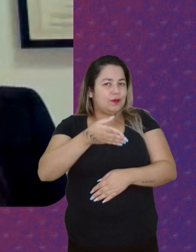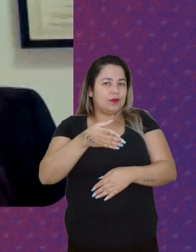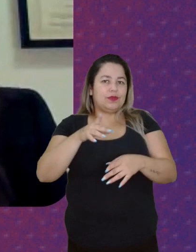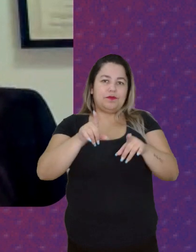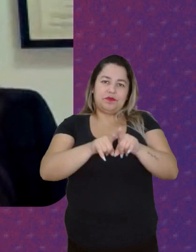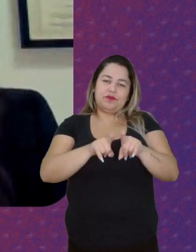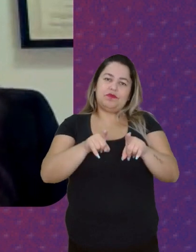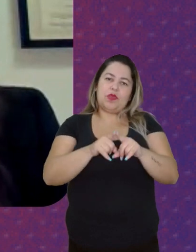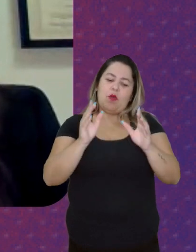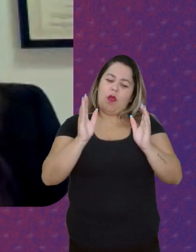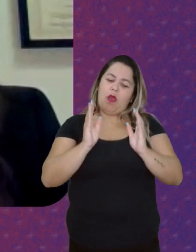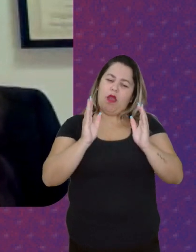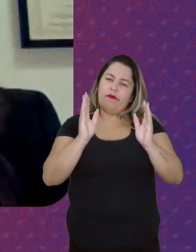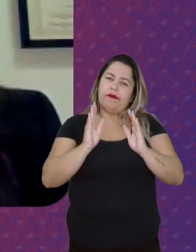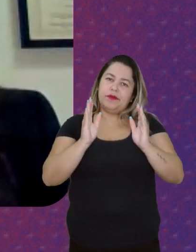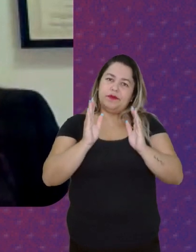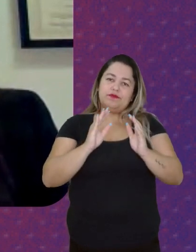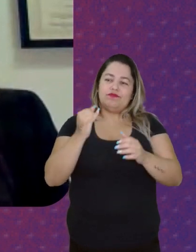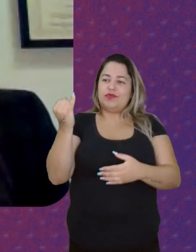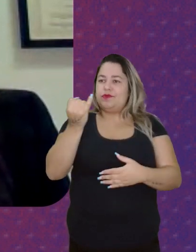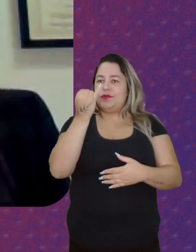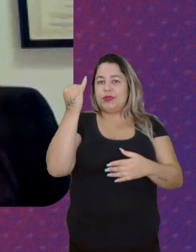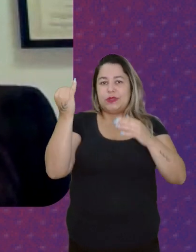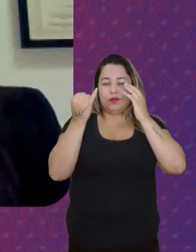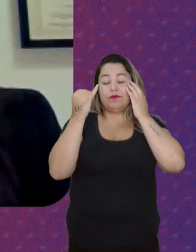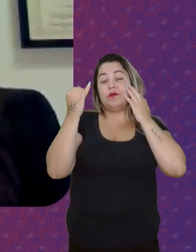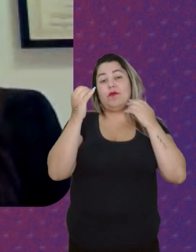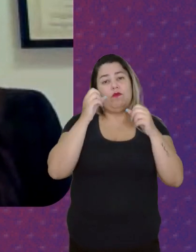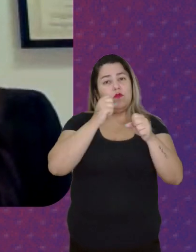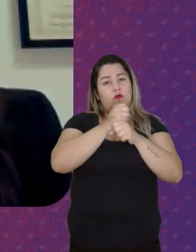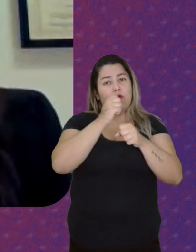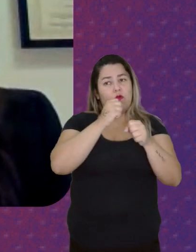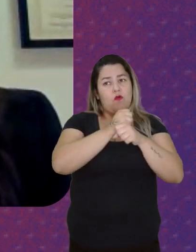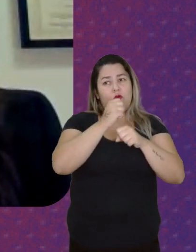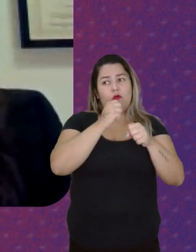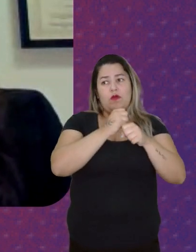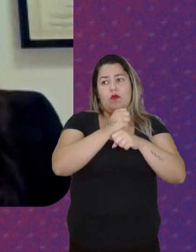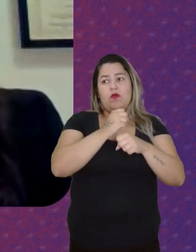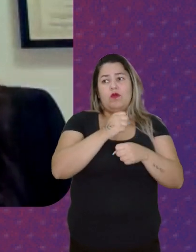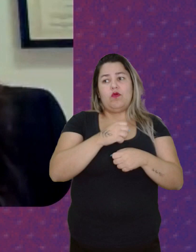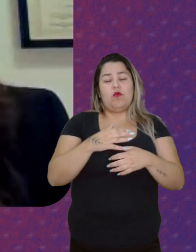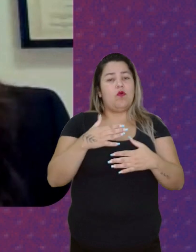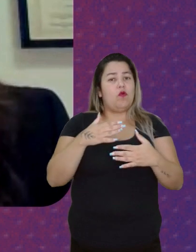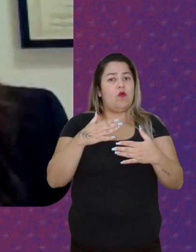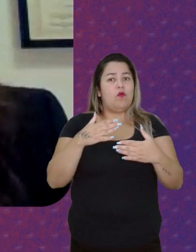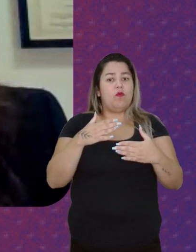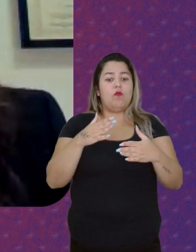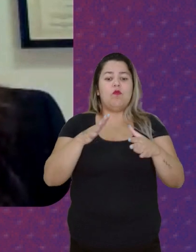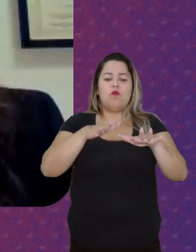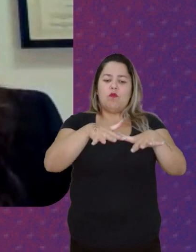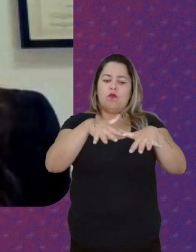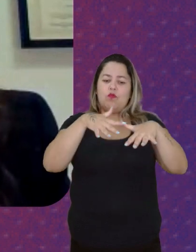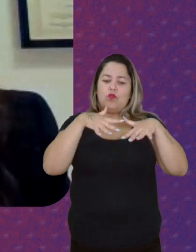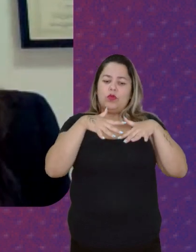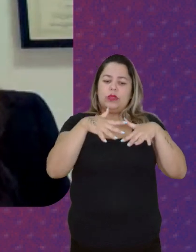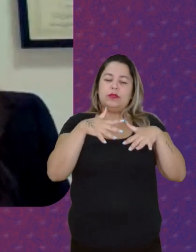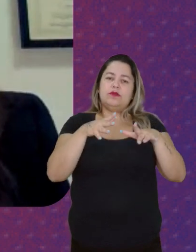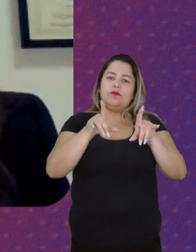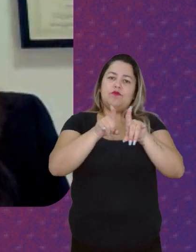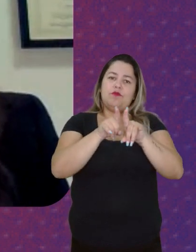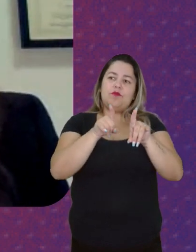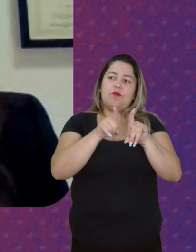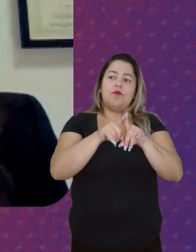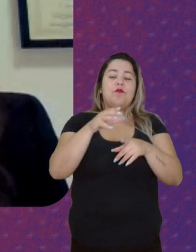direitos fundamentais, ela foi construída por um corpo, por uma Assembleia Constituinte